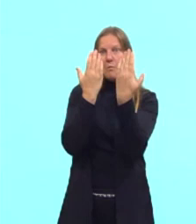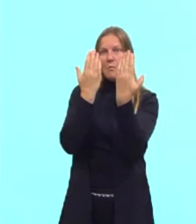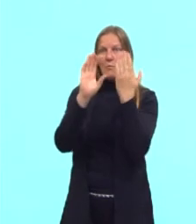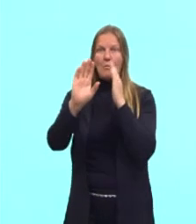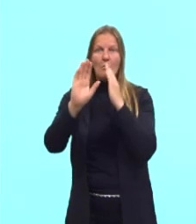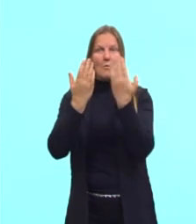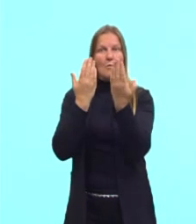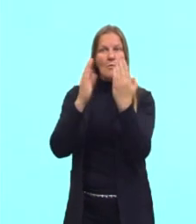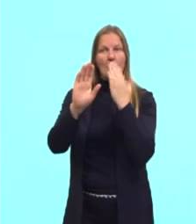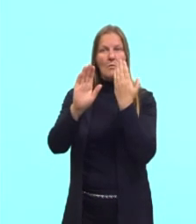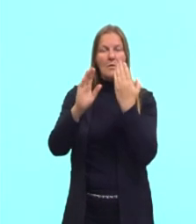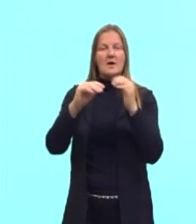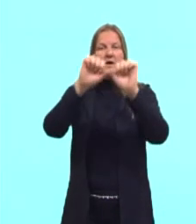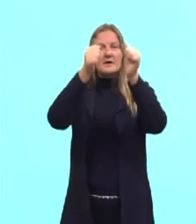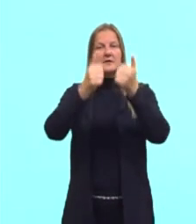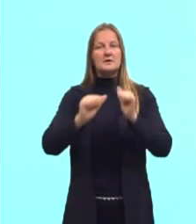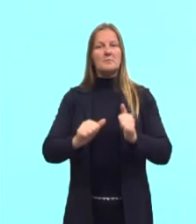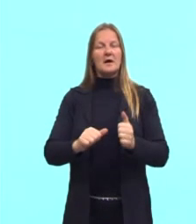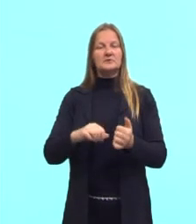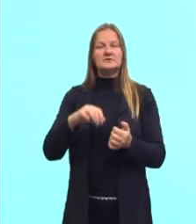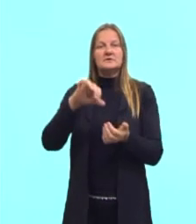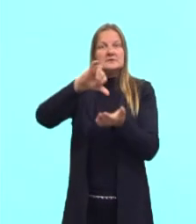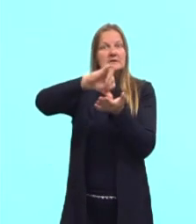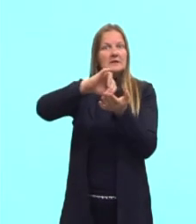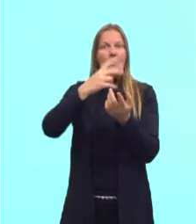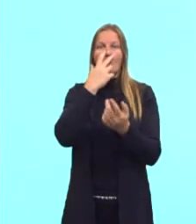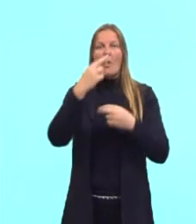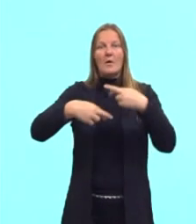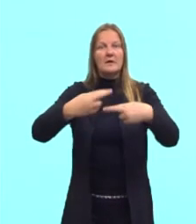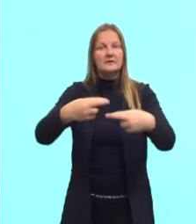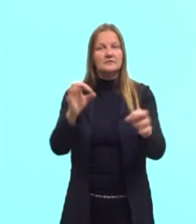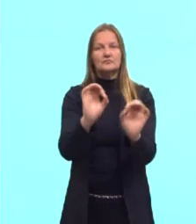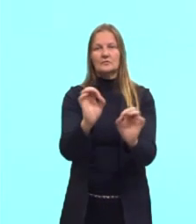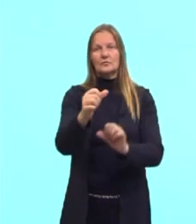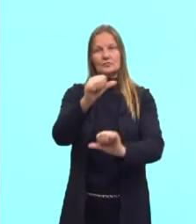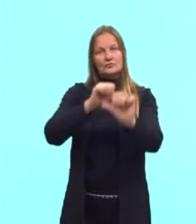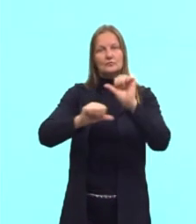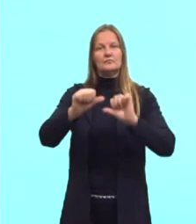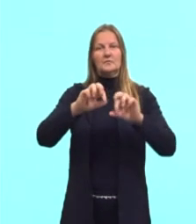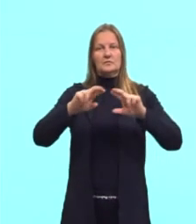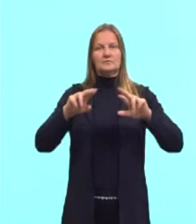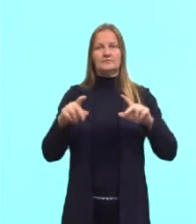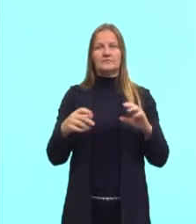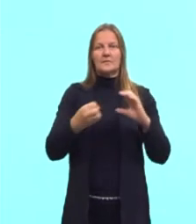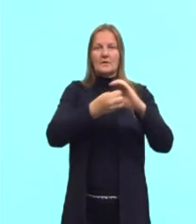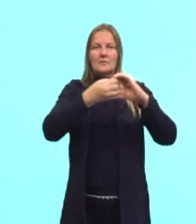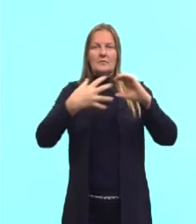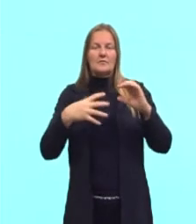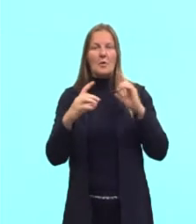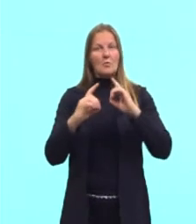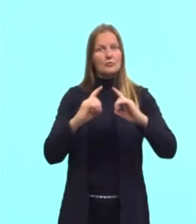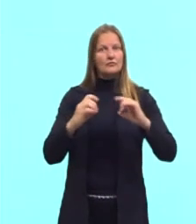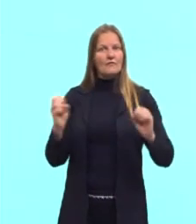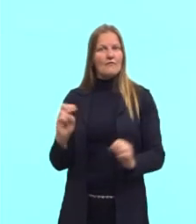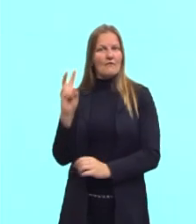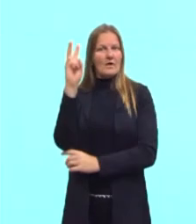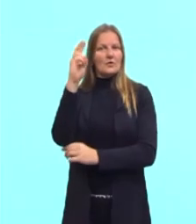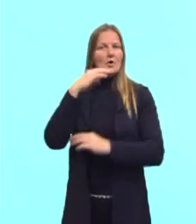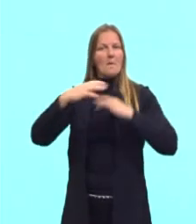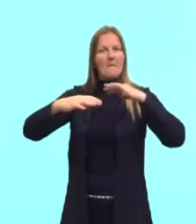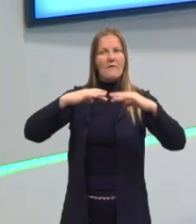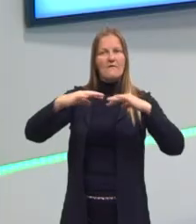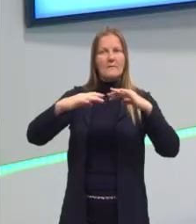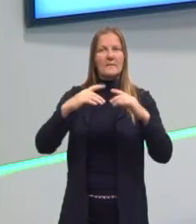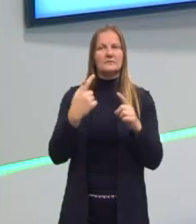as imagens não são tão centralizadas quantas renascentistas e aparecem de forma mais dinâmica valorizando o